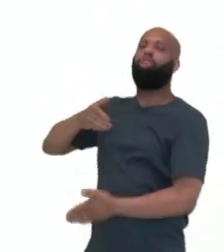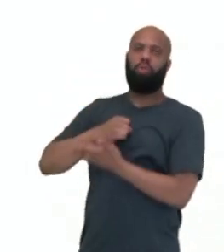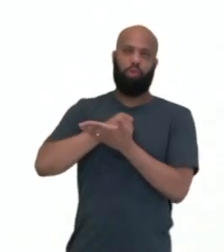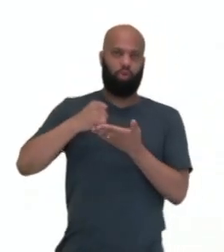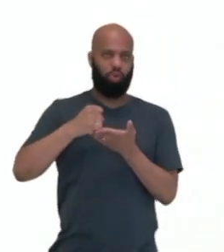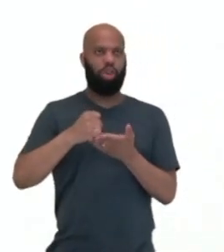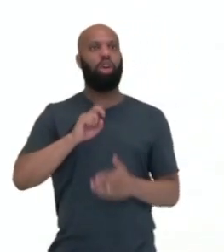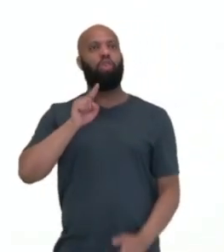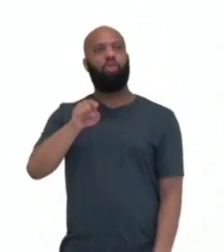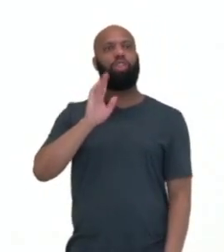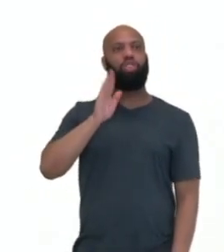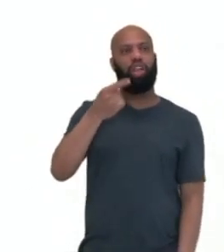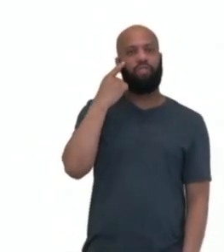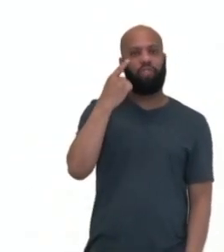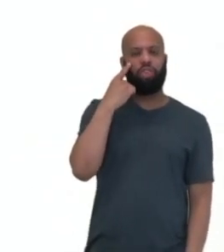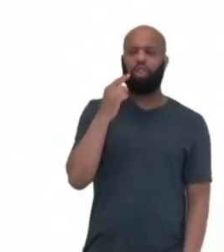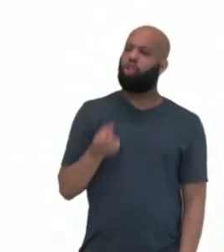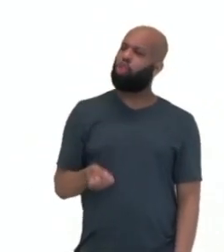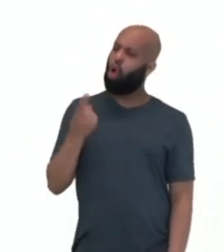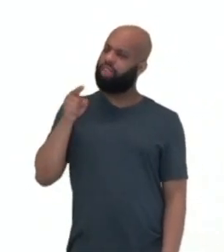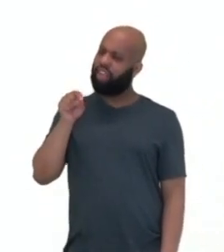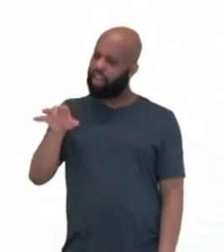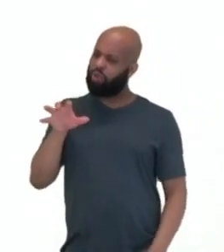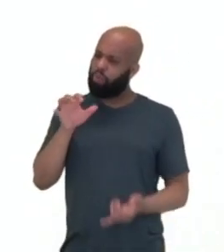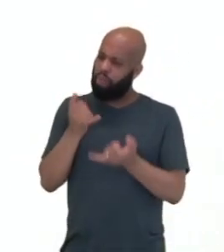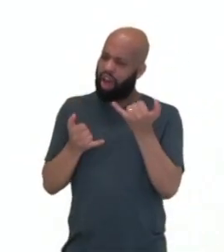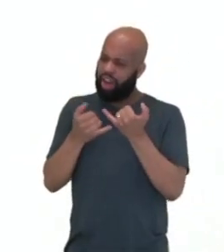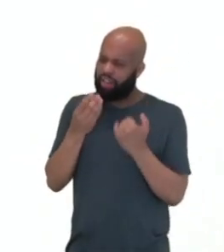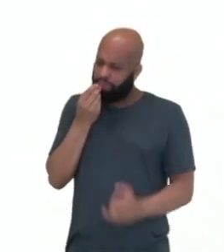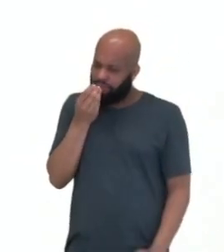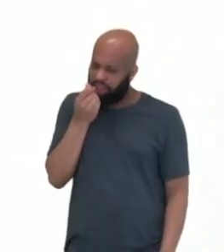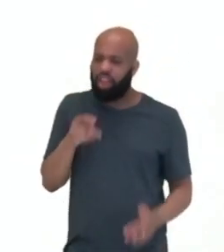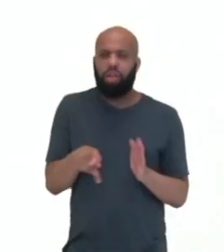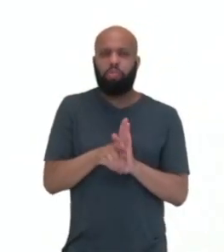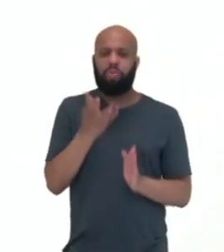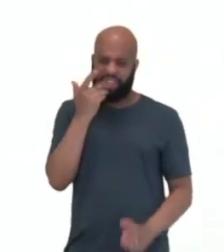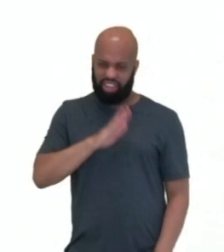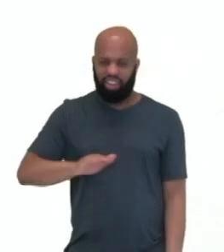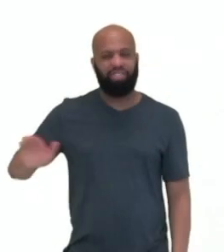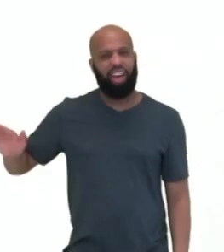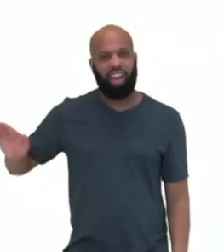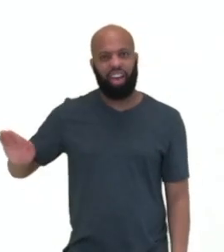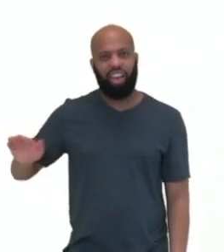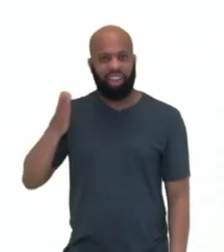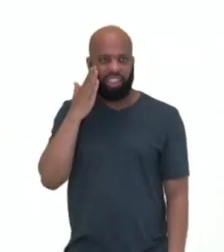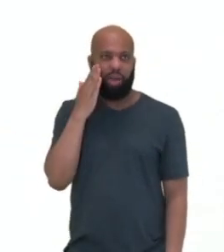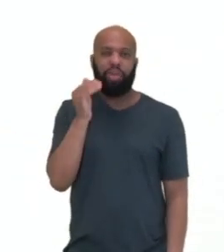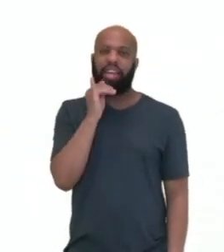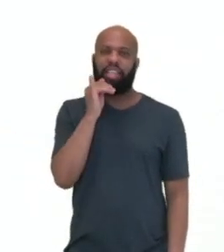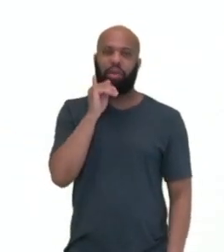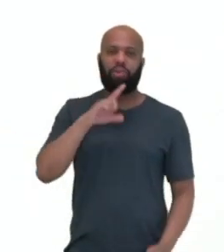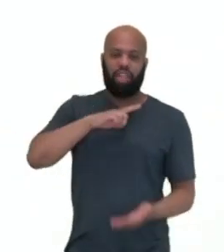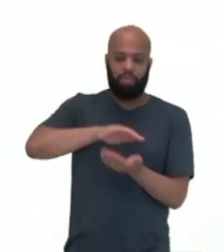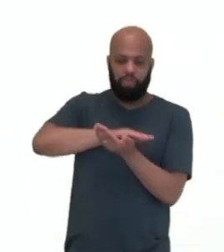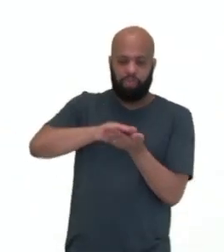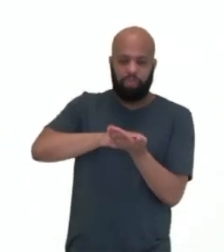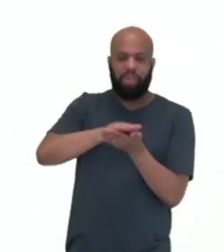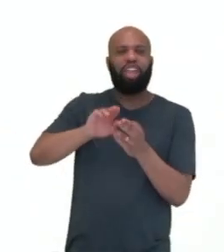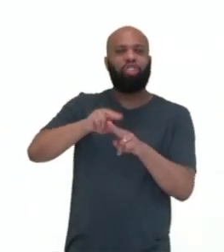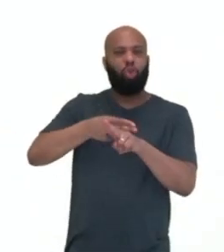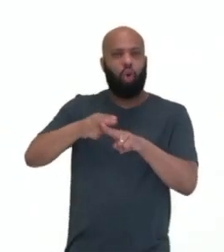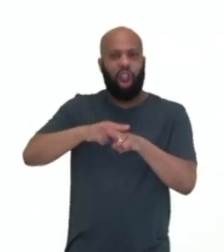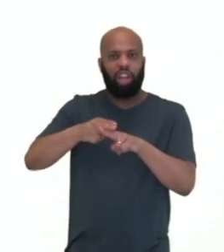viu a expressão tem sabor de infância? Ah, aquele brigadeiro gostoso, por exemplo, só de falar o nome você já vive isso